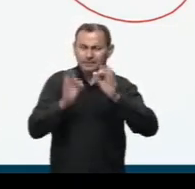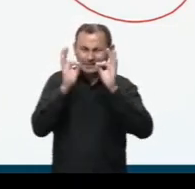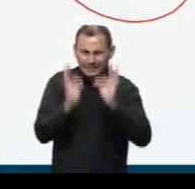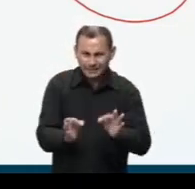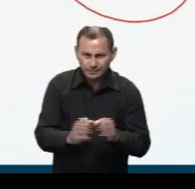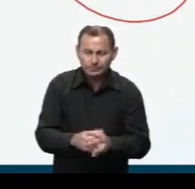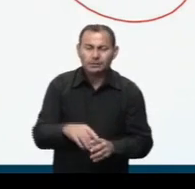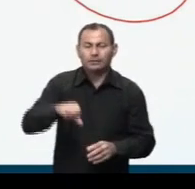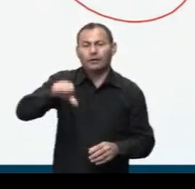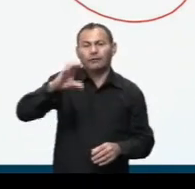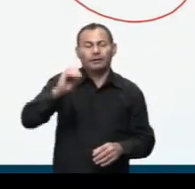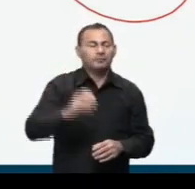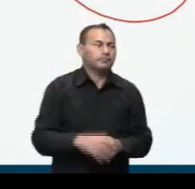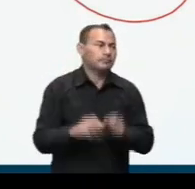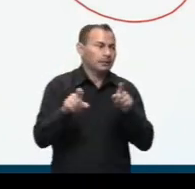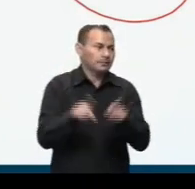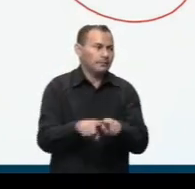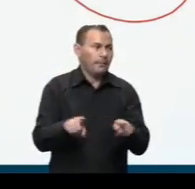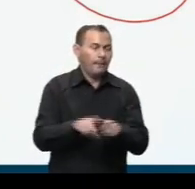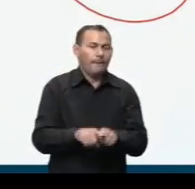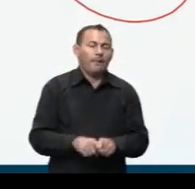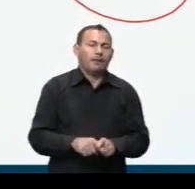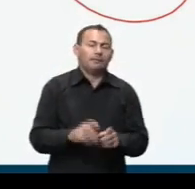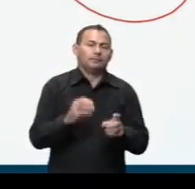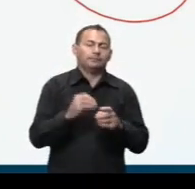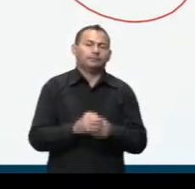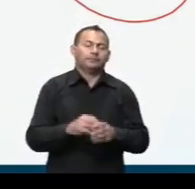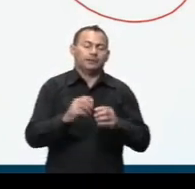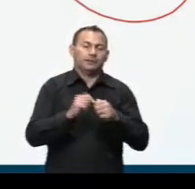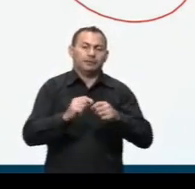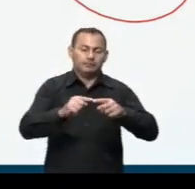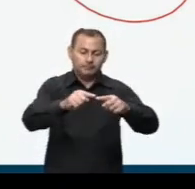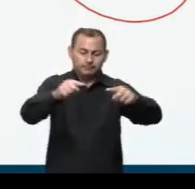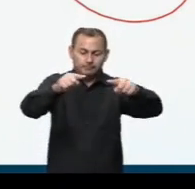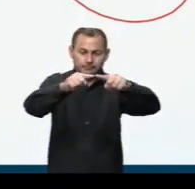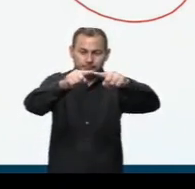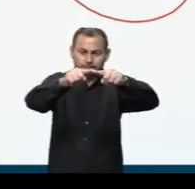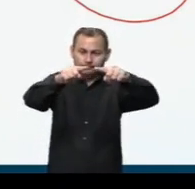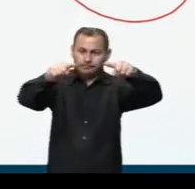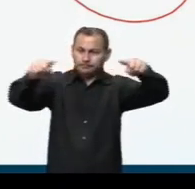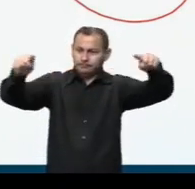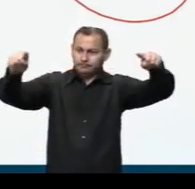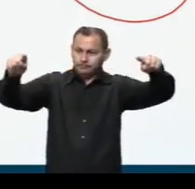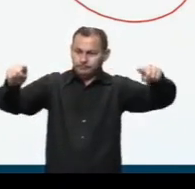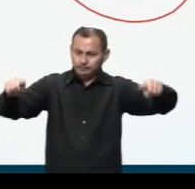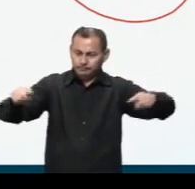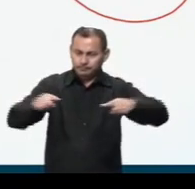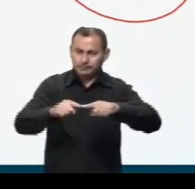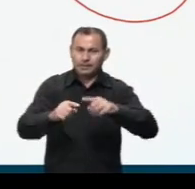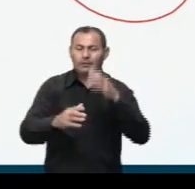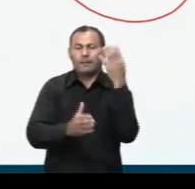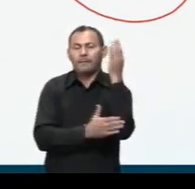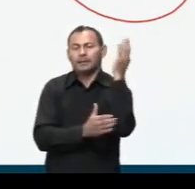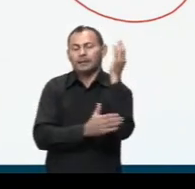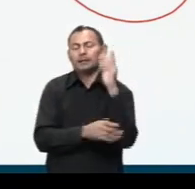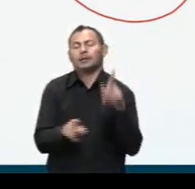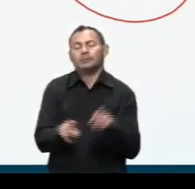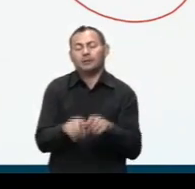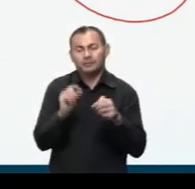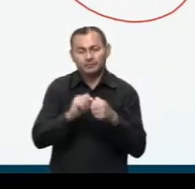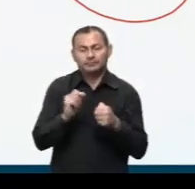aqui. Tá? Você pode fazer um esquadro com madeira, você pode fazer um esquadro medindo o ponto dele na linha e